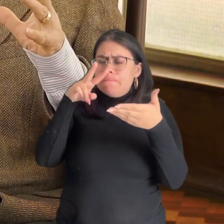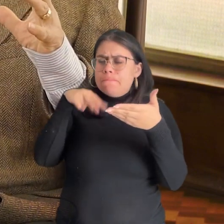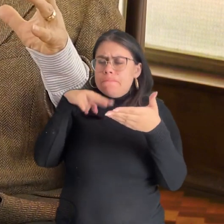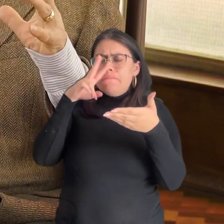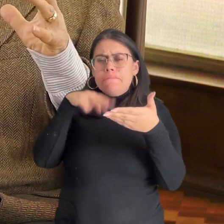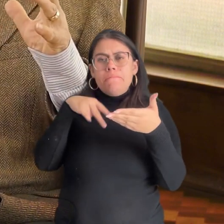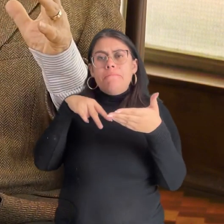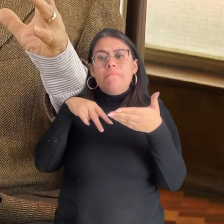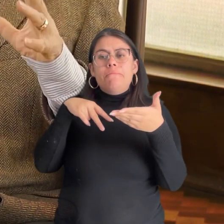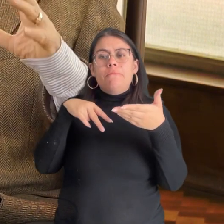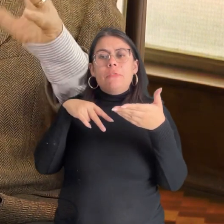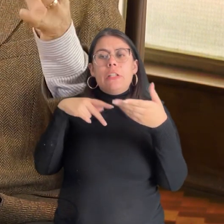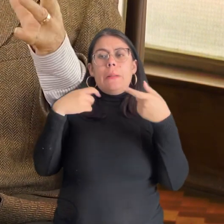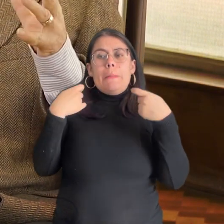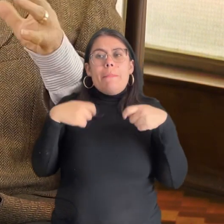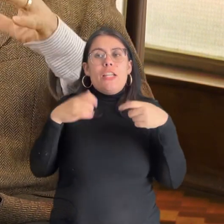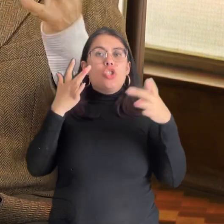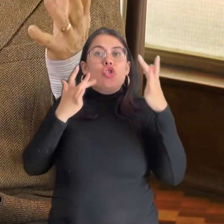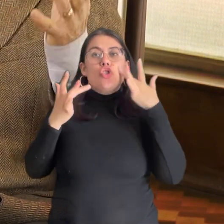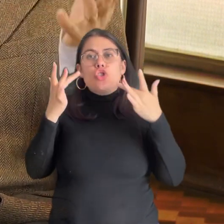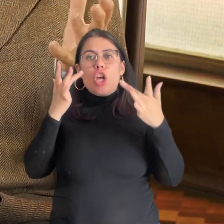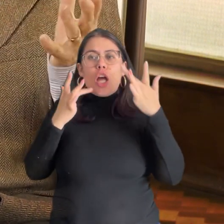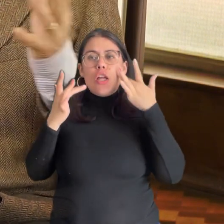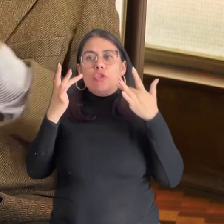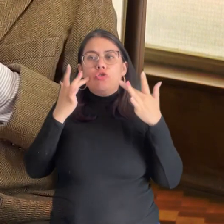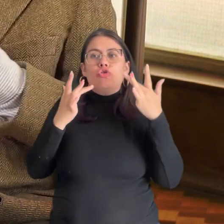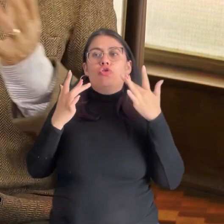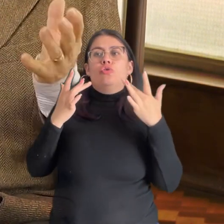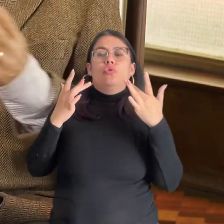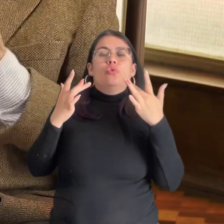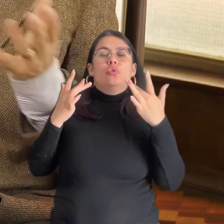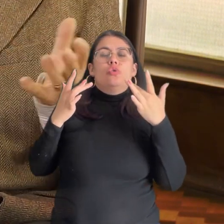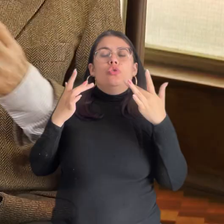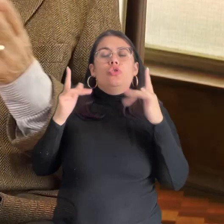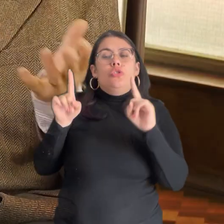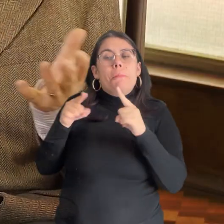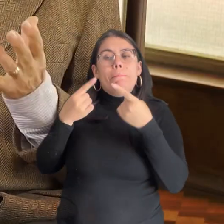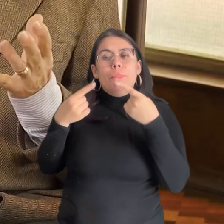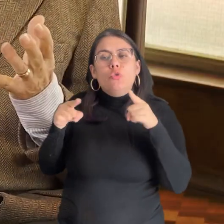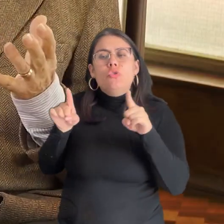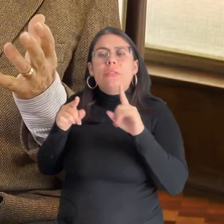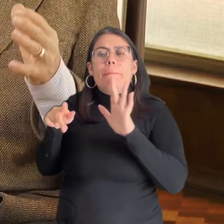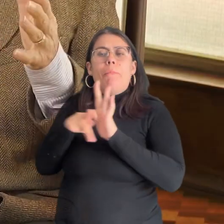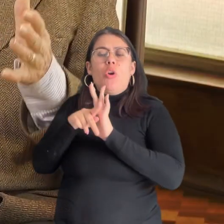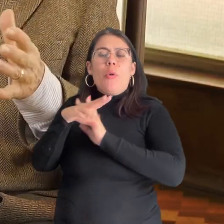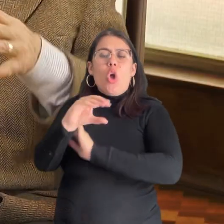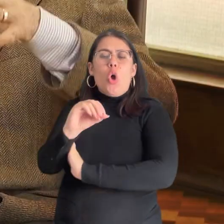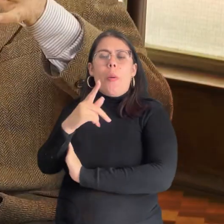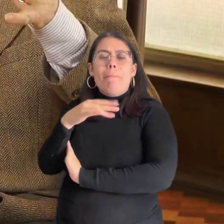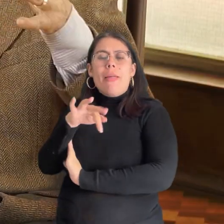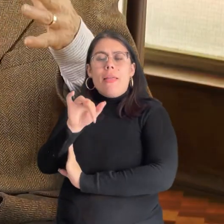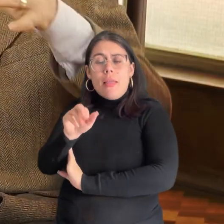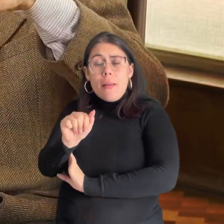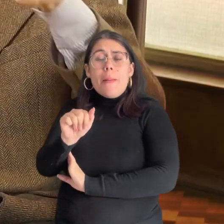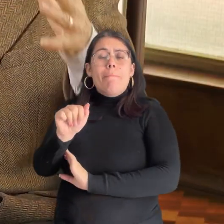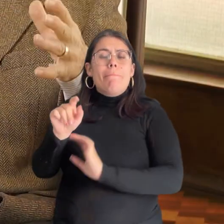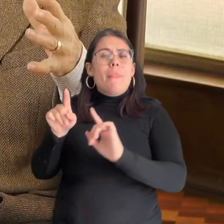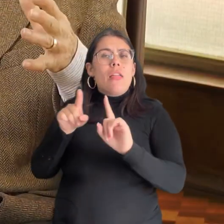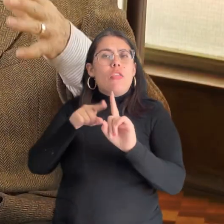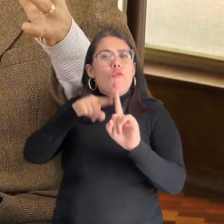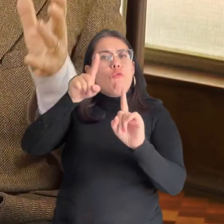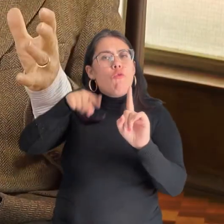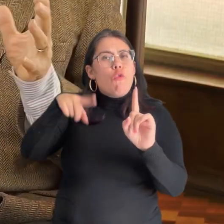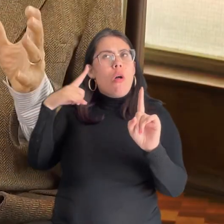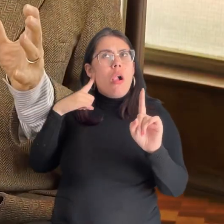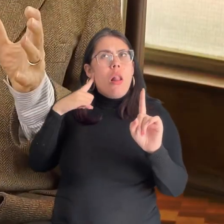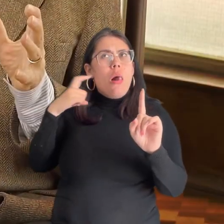poder não depender de teatros de ópera, que era o modelo que se tinha antes, mas poder calcular o